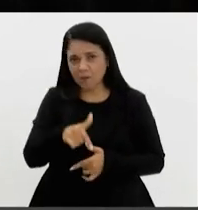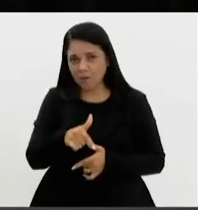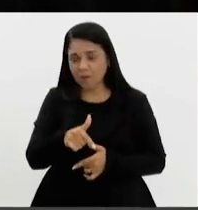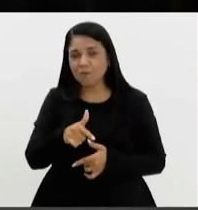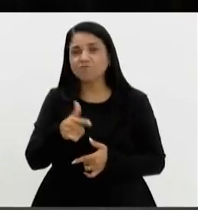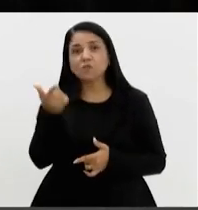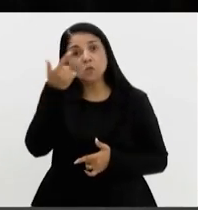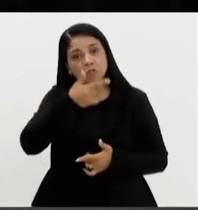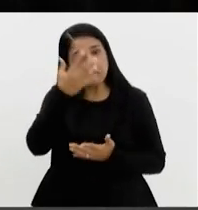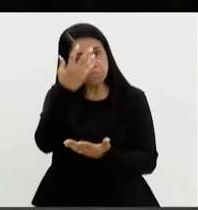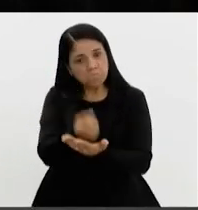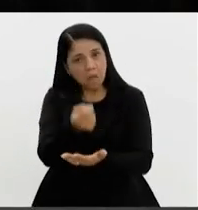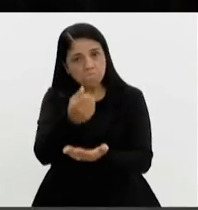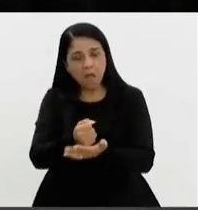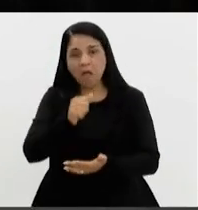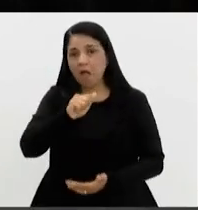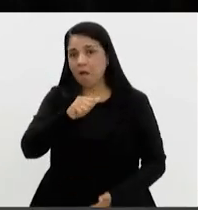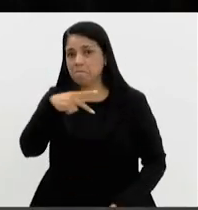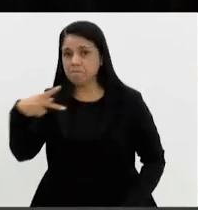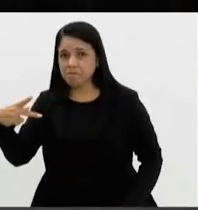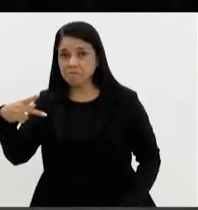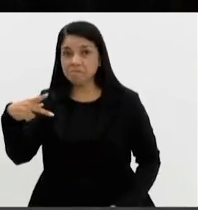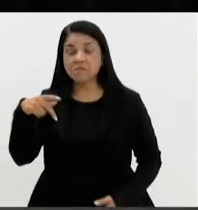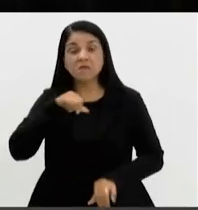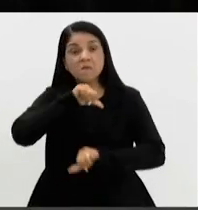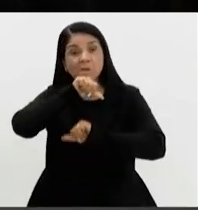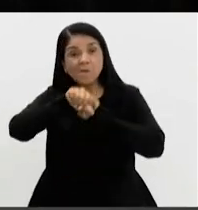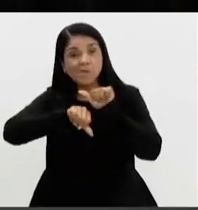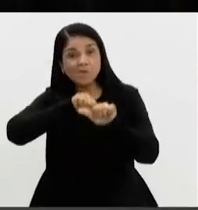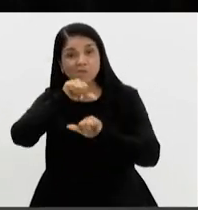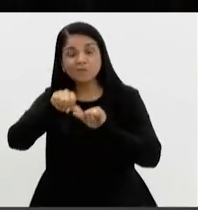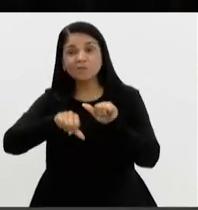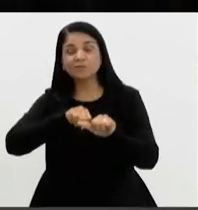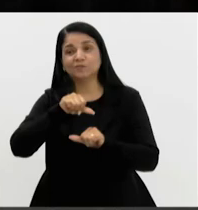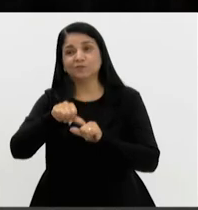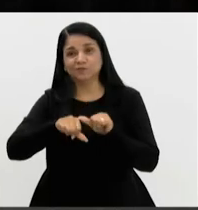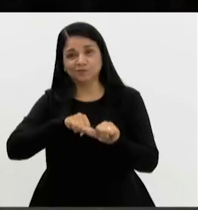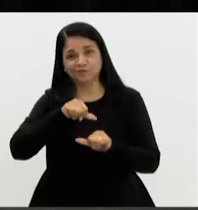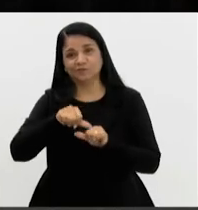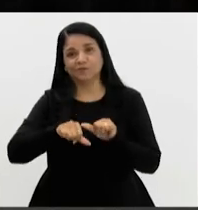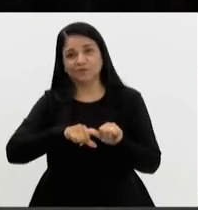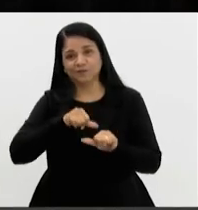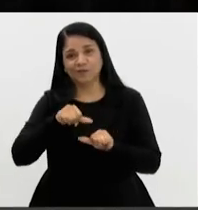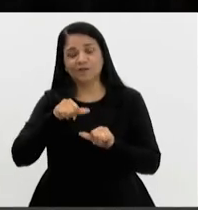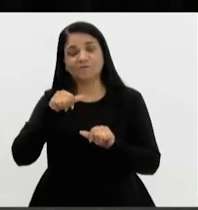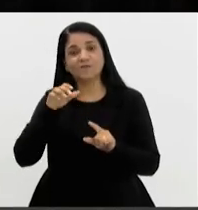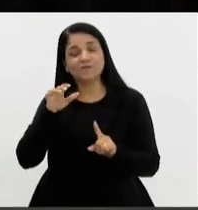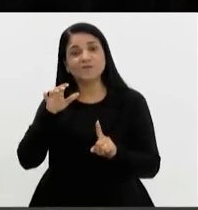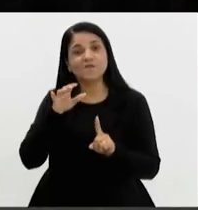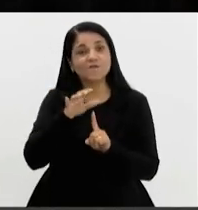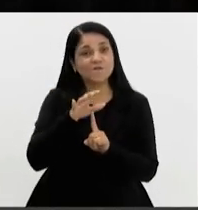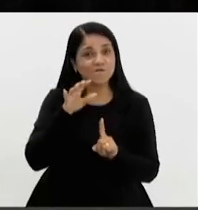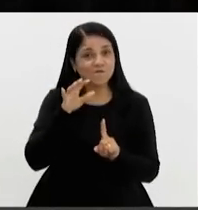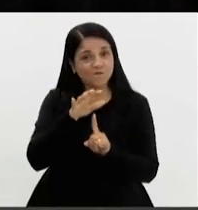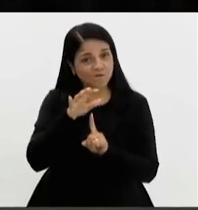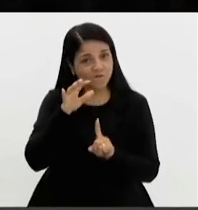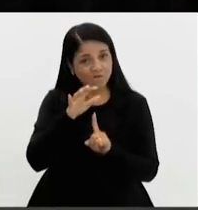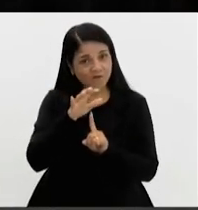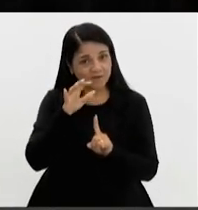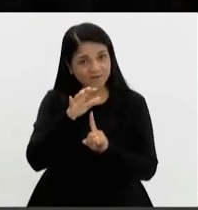esse tipo de aplicativo hoje em dia e modificar razoavelmente e influenciar razoavelmente